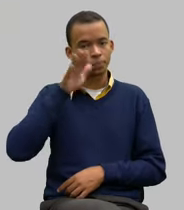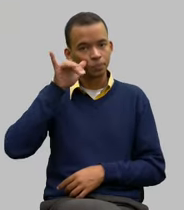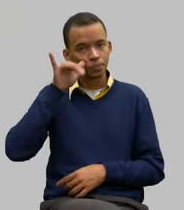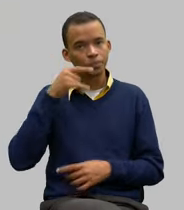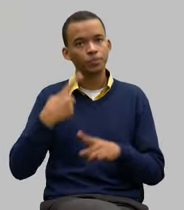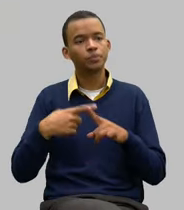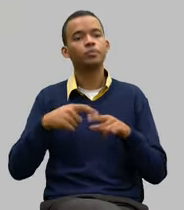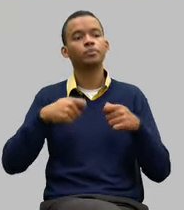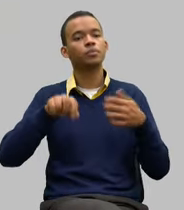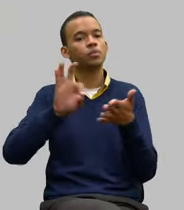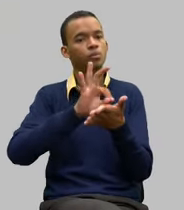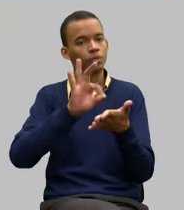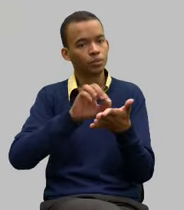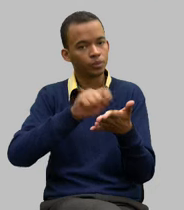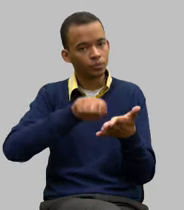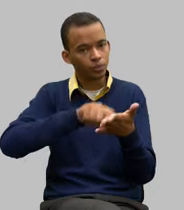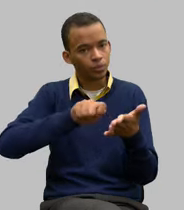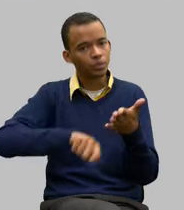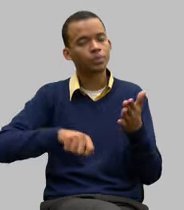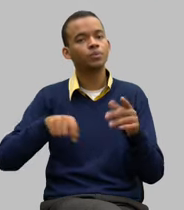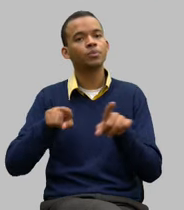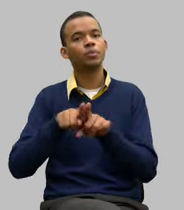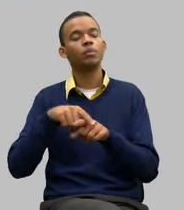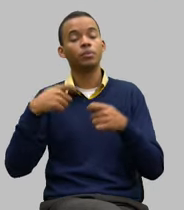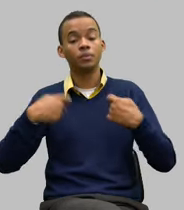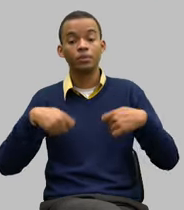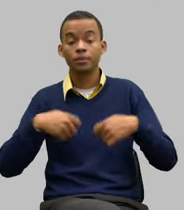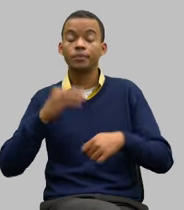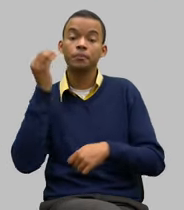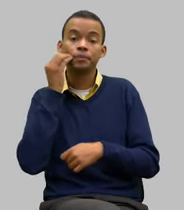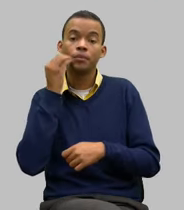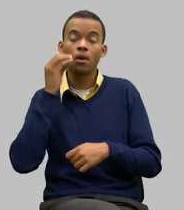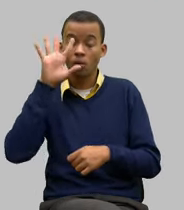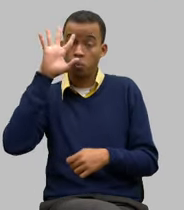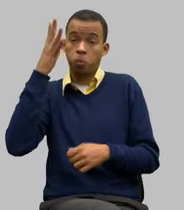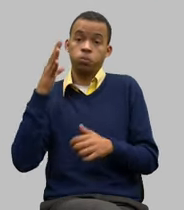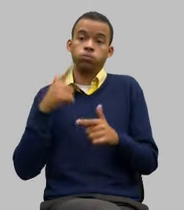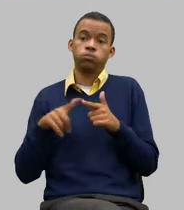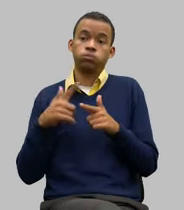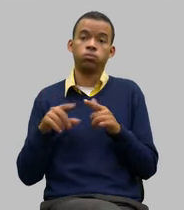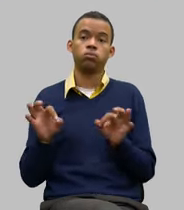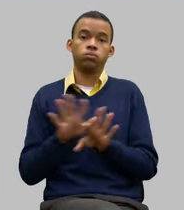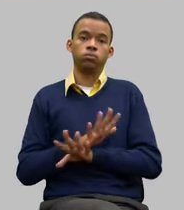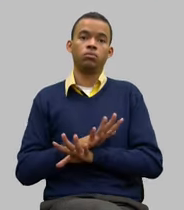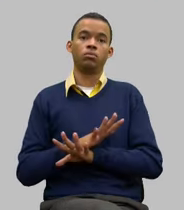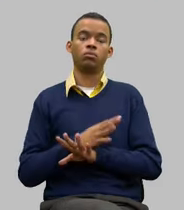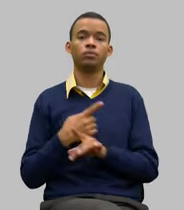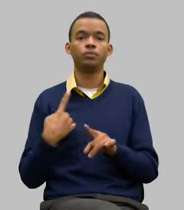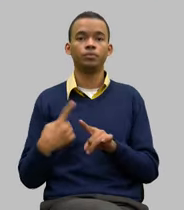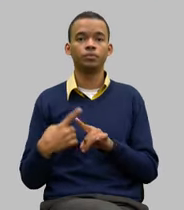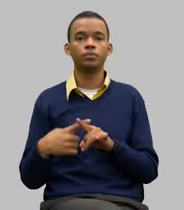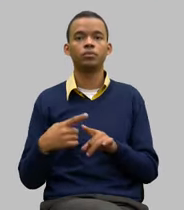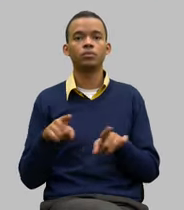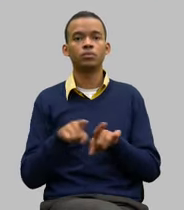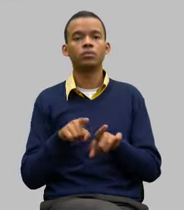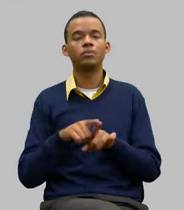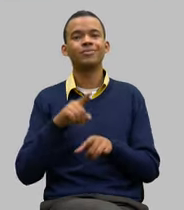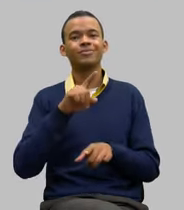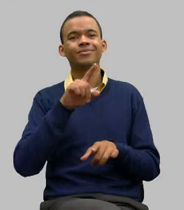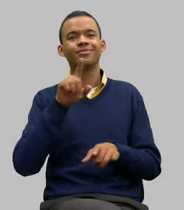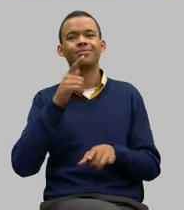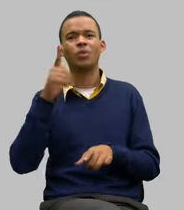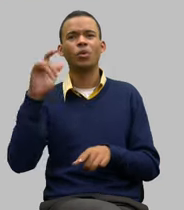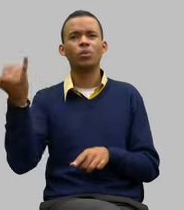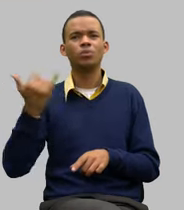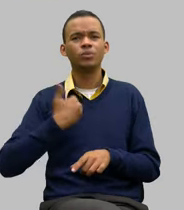anotar e o senhor tentar buscar uma solução agora o senhor já trouxe a notícia que até julho de